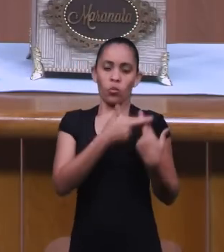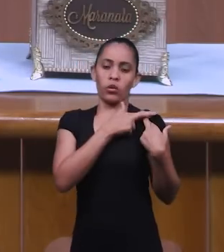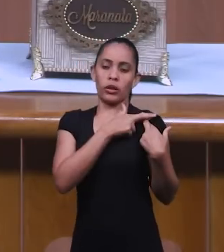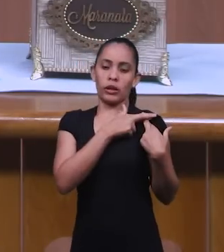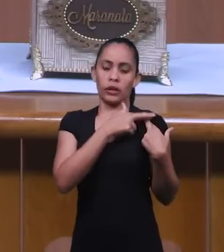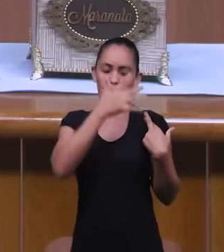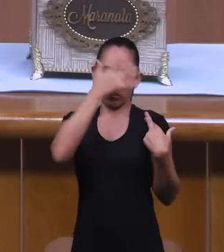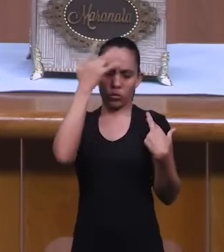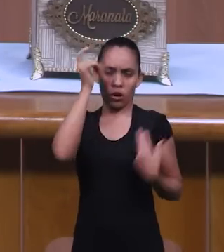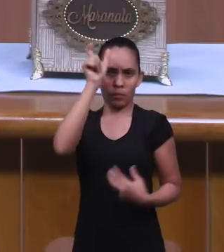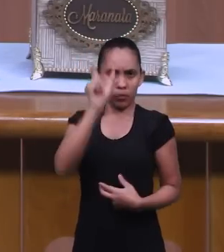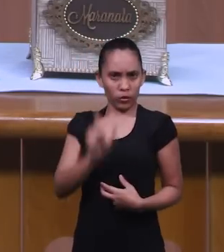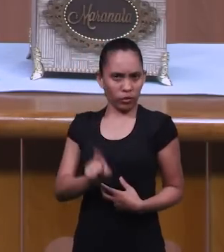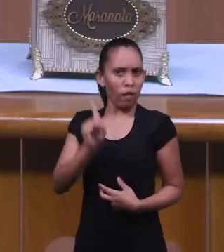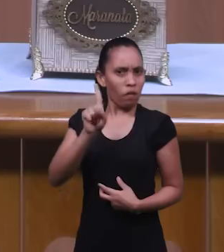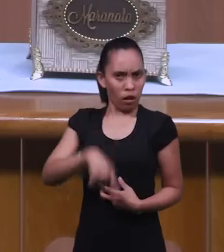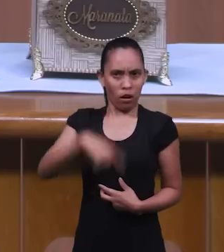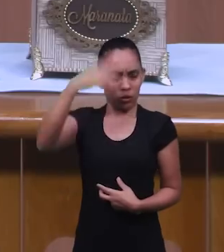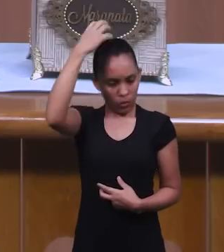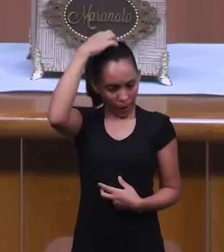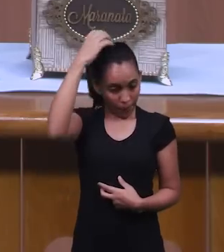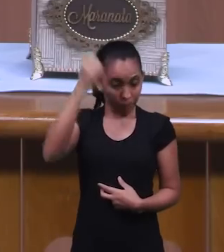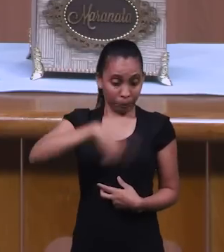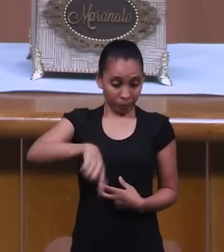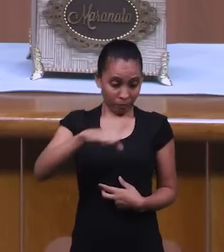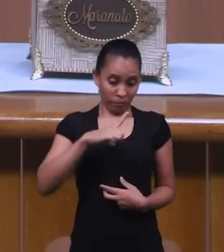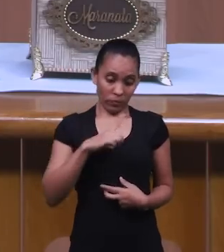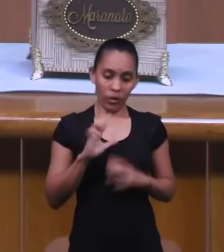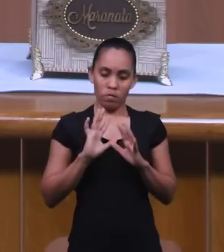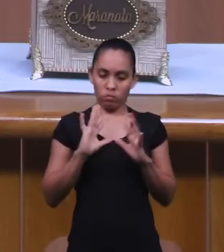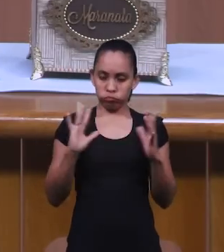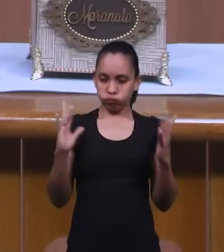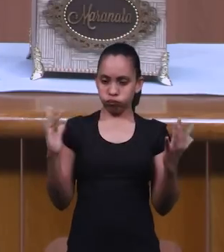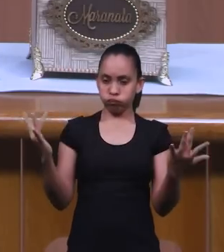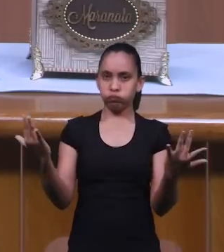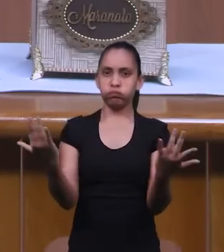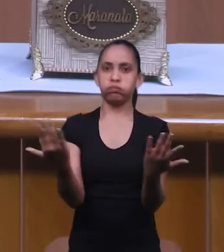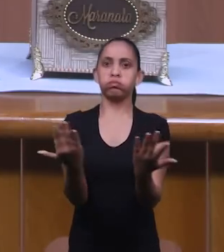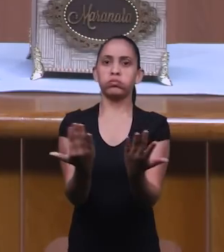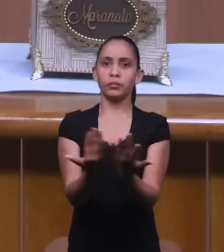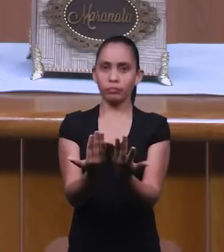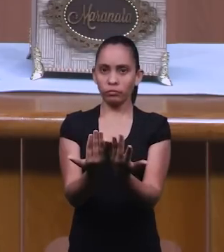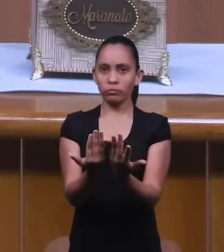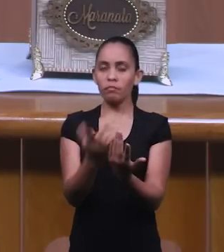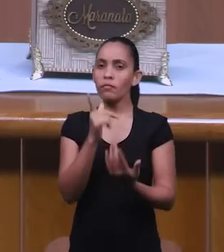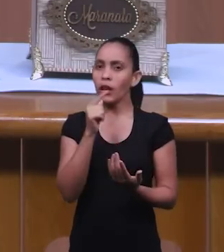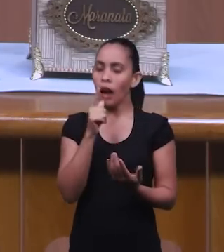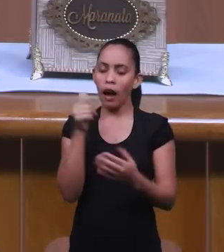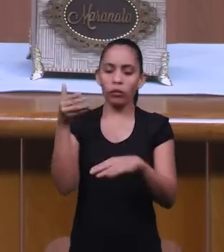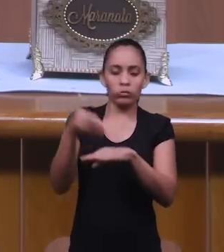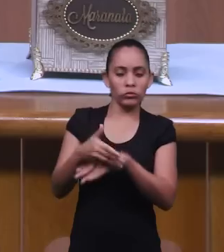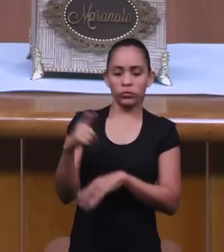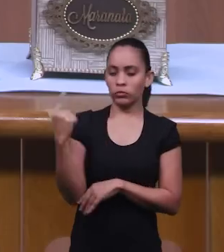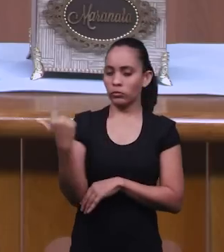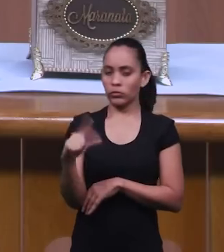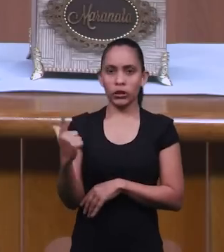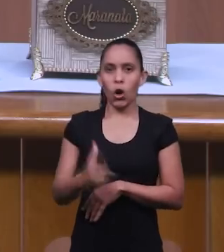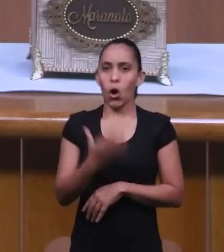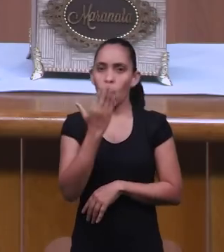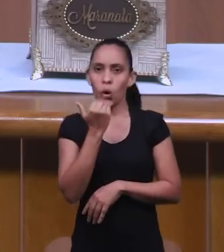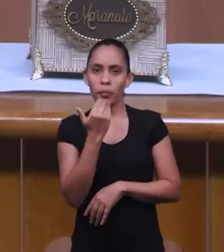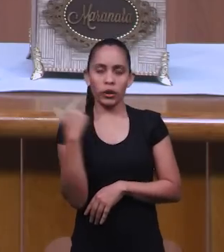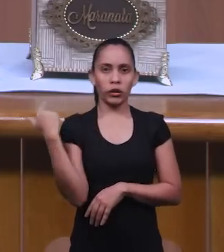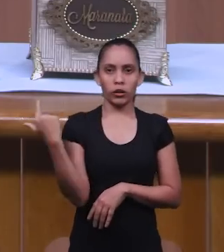E ele dominava, cercava a cidade, não deixava entrar água, não deixava entrar alimento. A